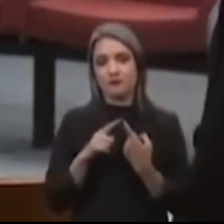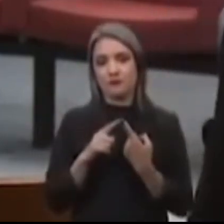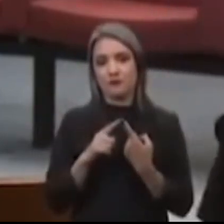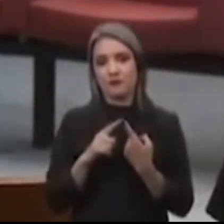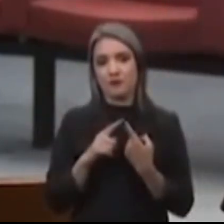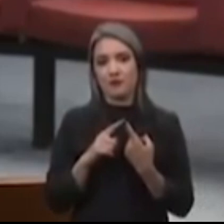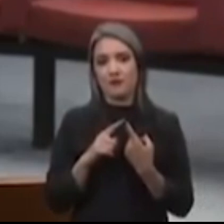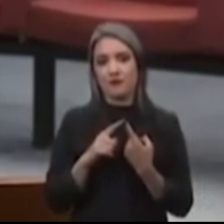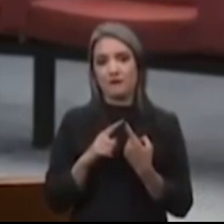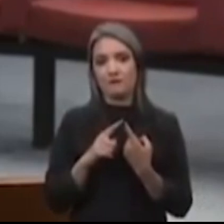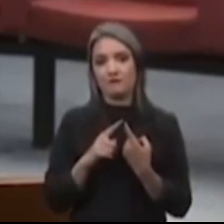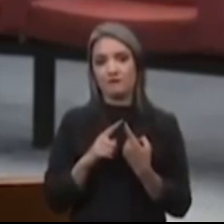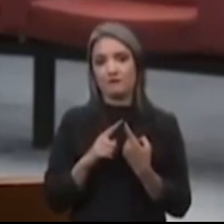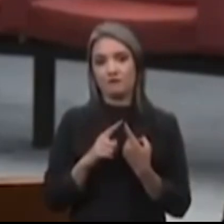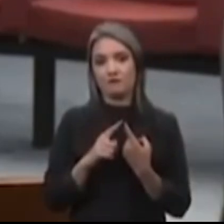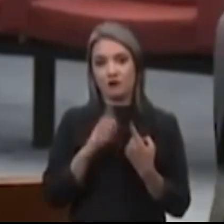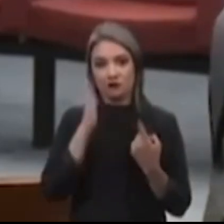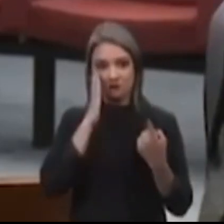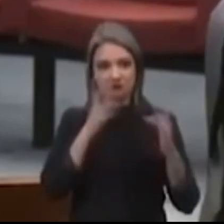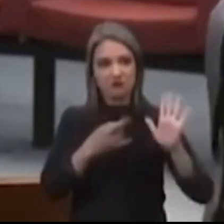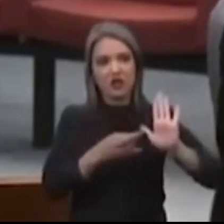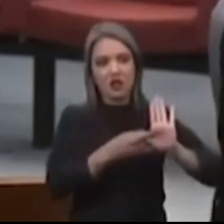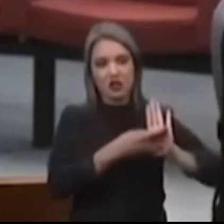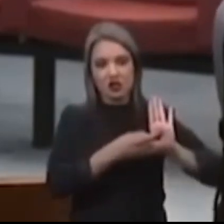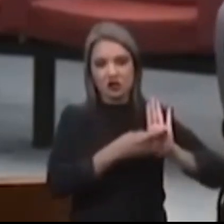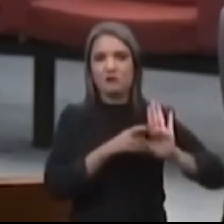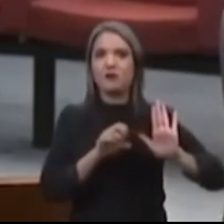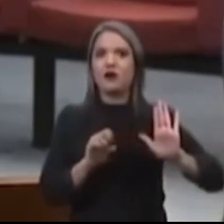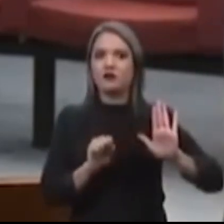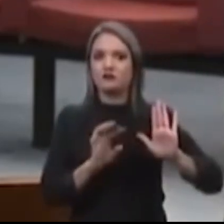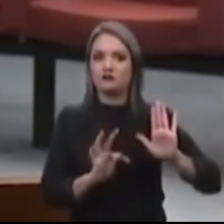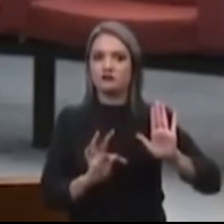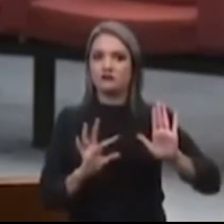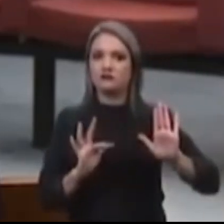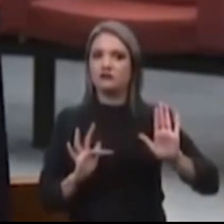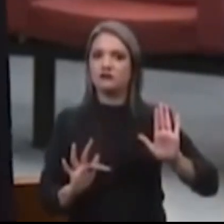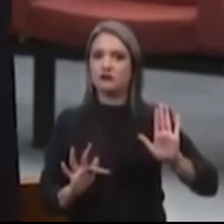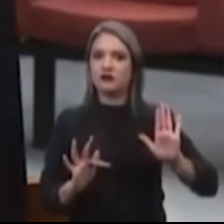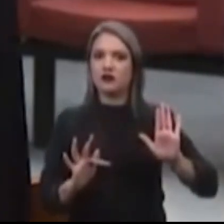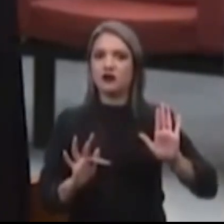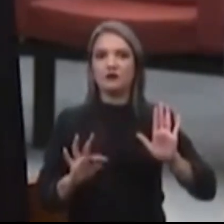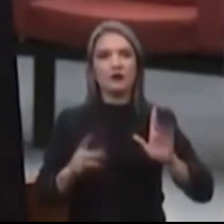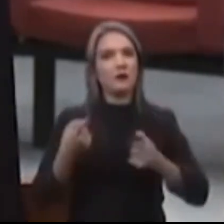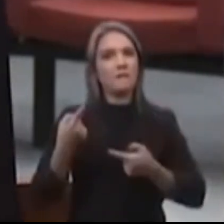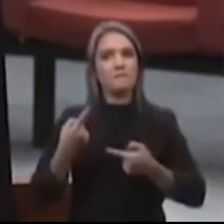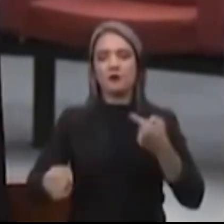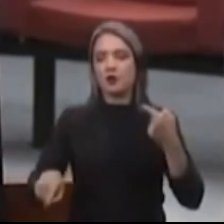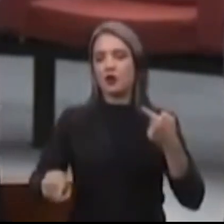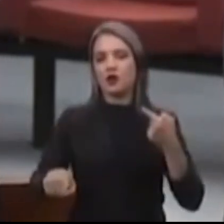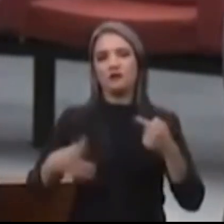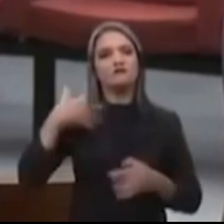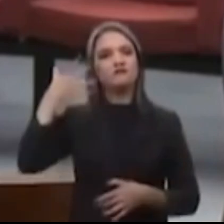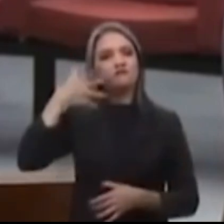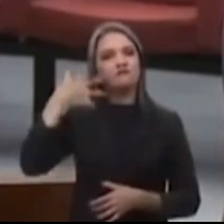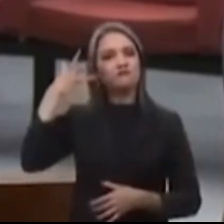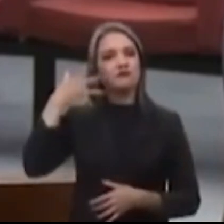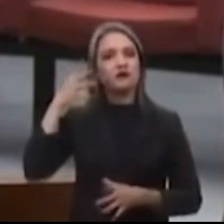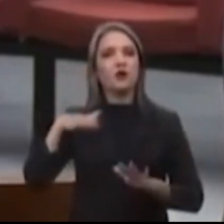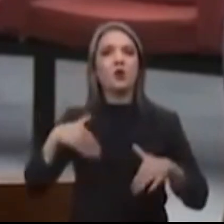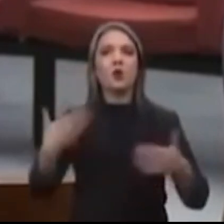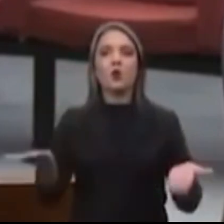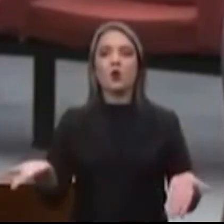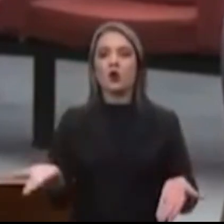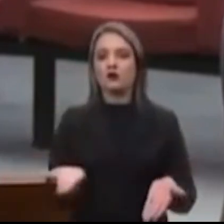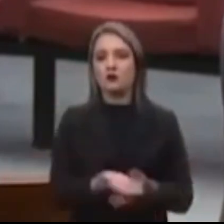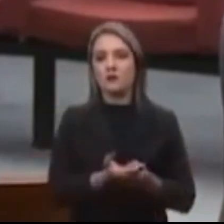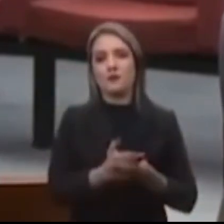sabemos que o Regimento Interno deste egregio Supremo Tribunal Federal Veda sustentações orais em agravos regimentais porém